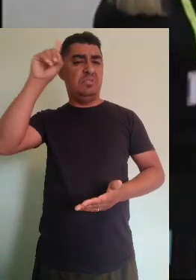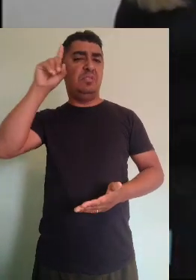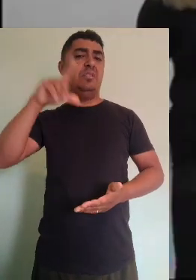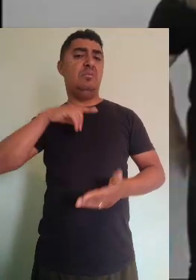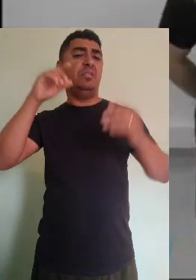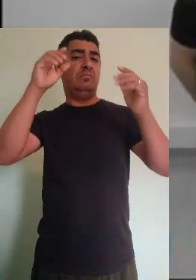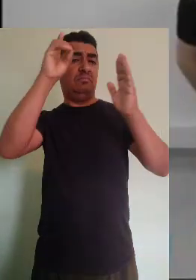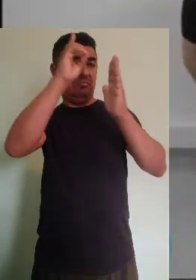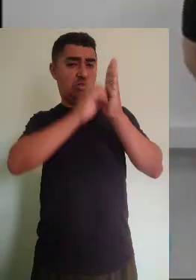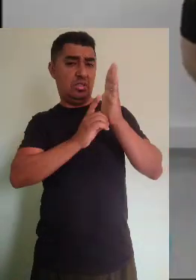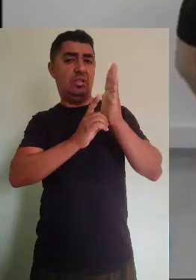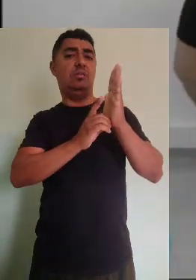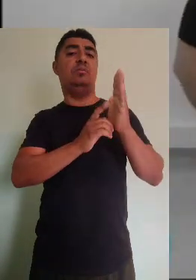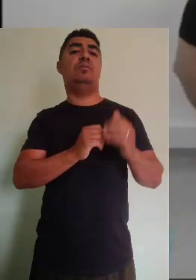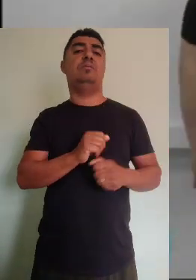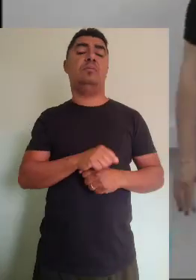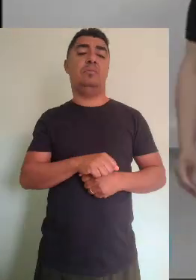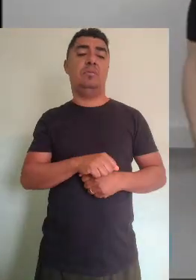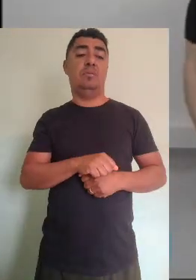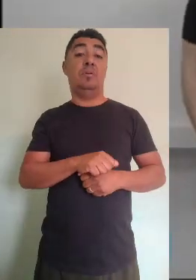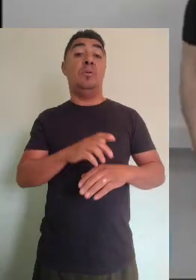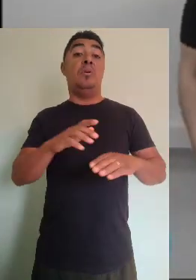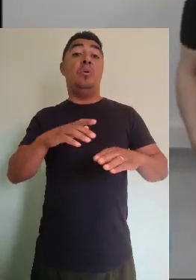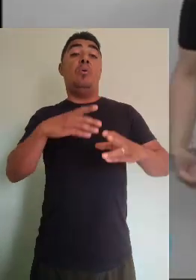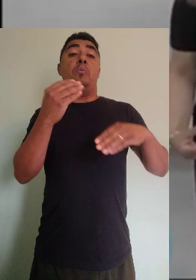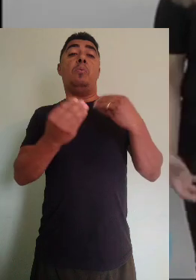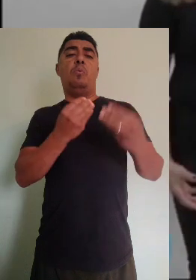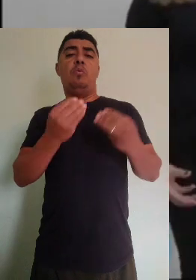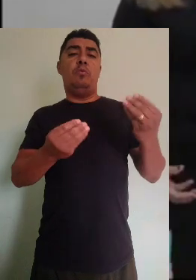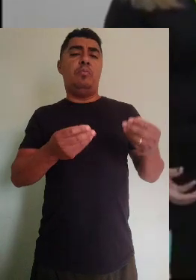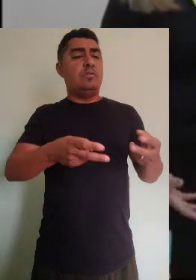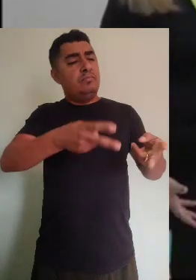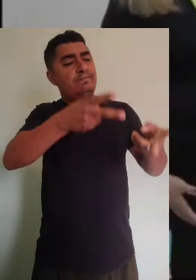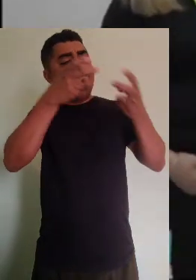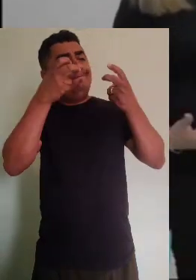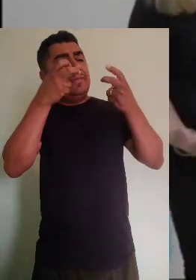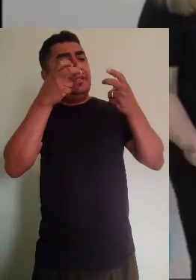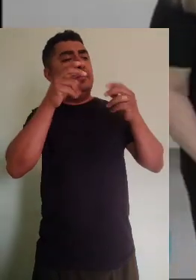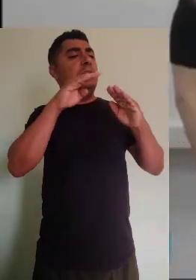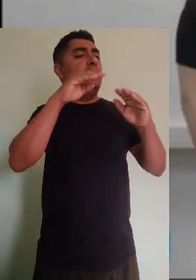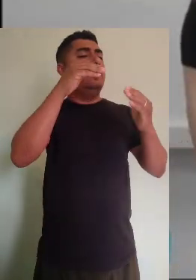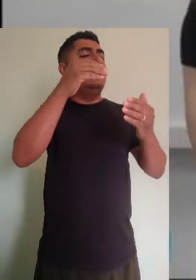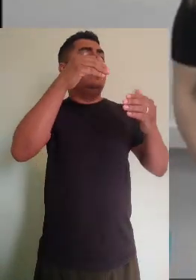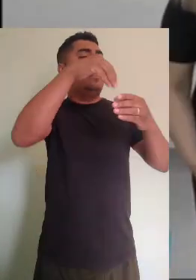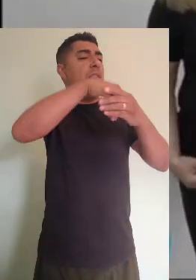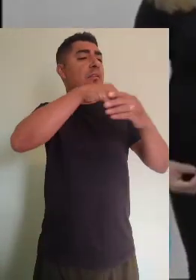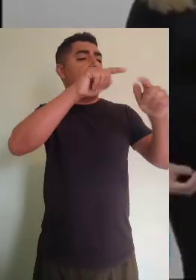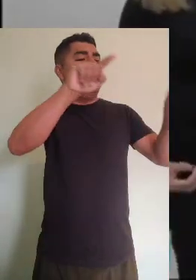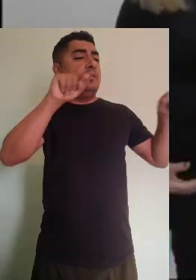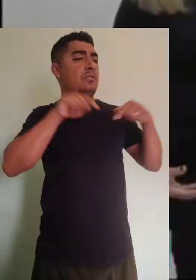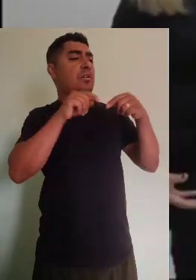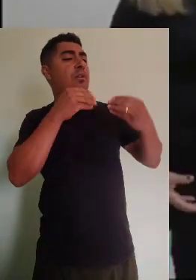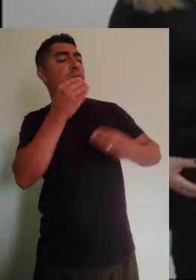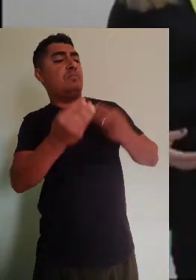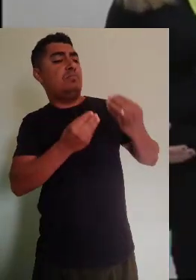na escola. Como é que eu consigo compreender, qual é a compreensão que eu posso fazer na minha sala de aula sobre os